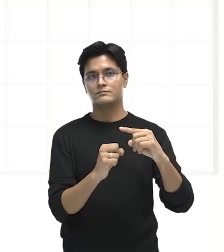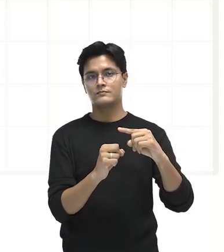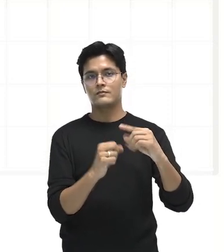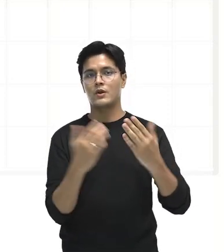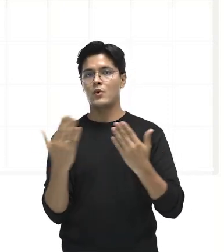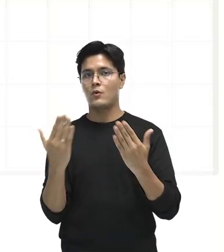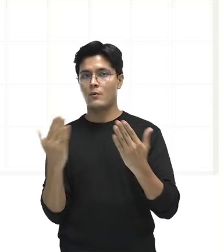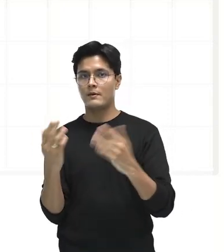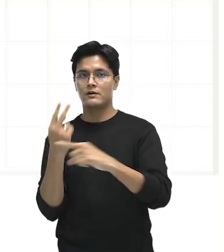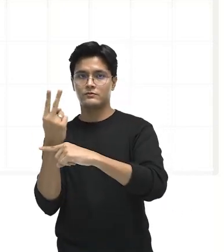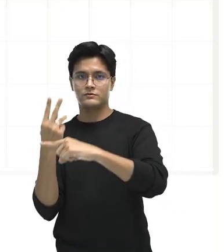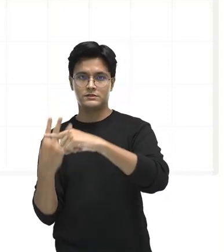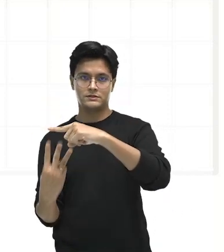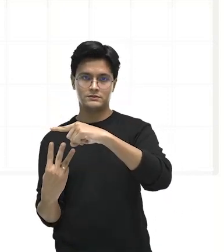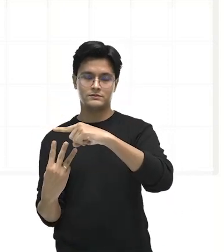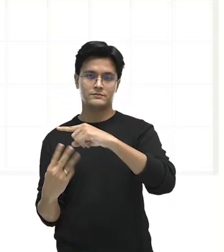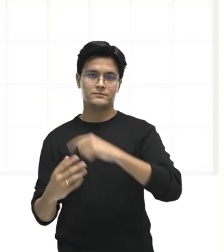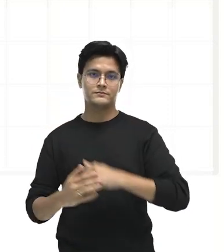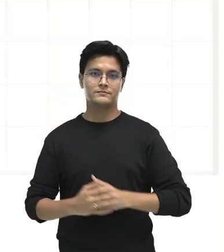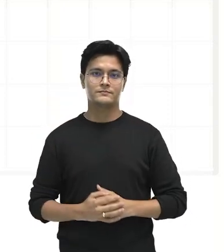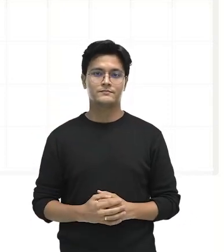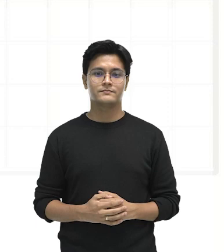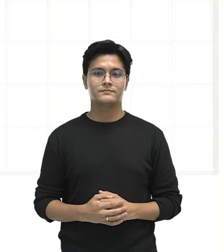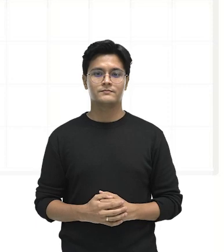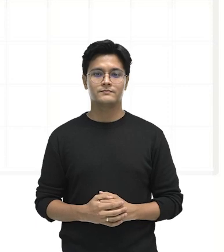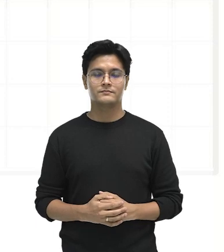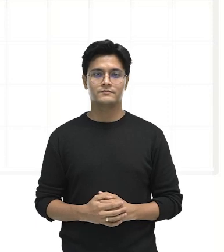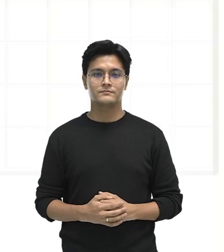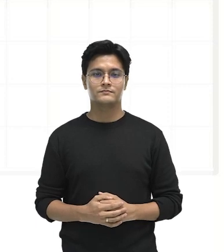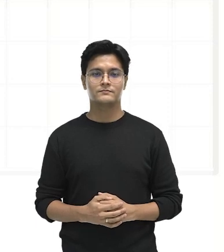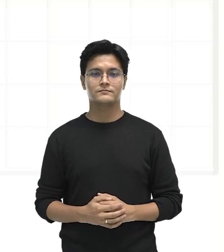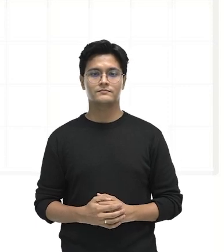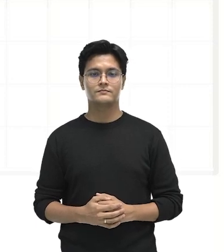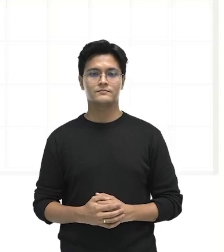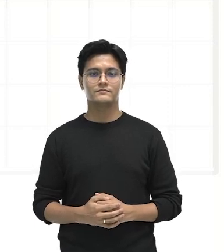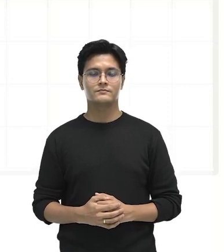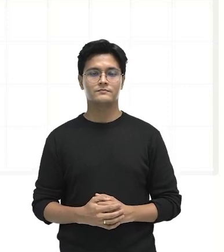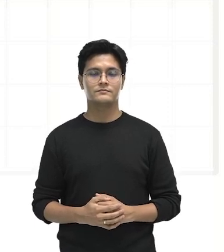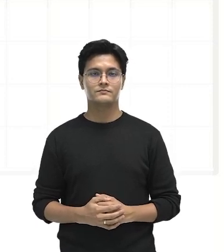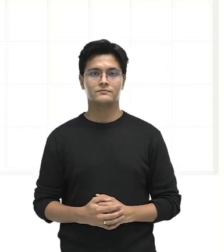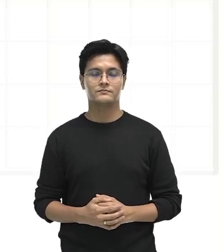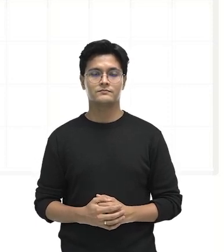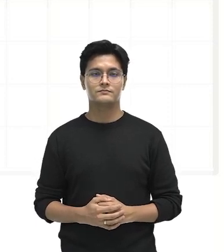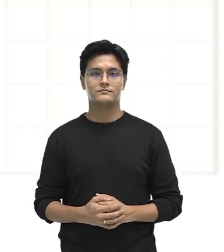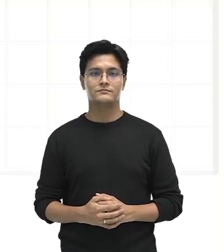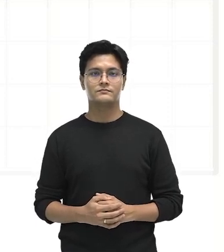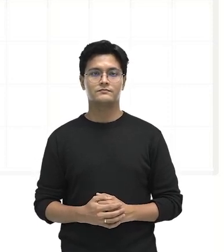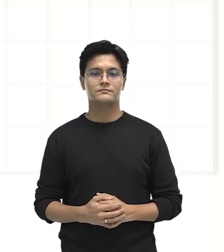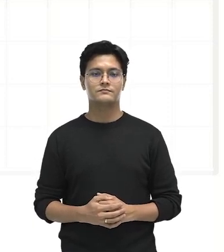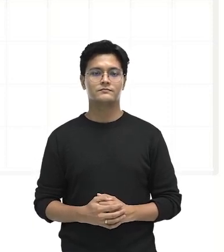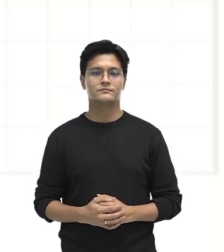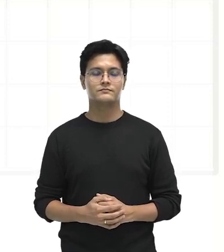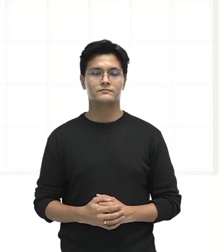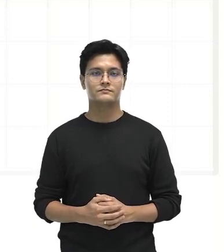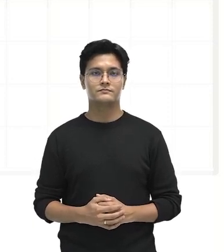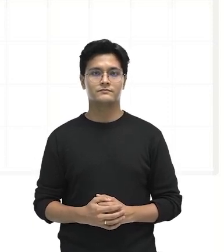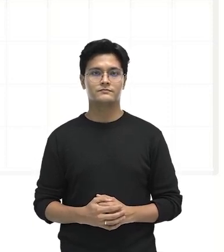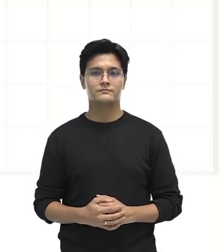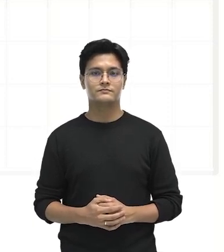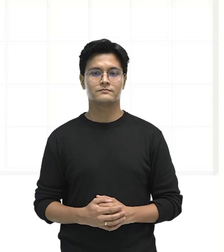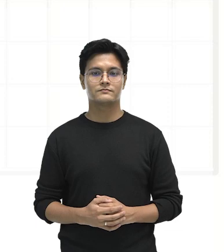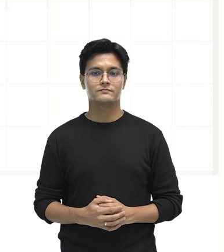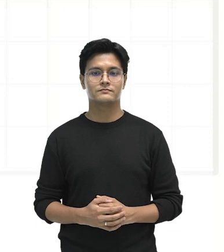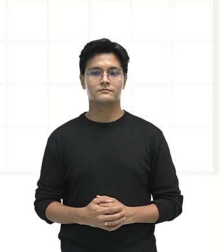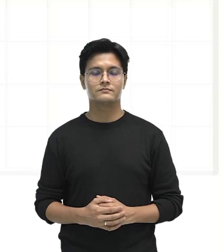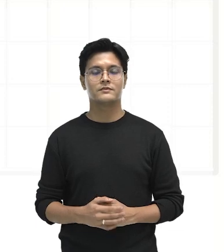com 2/3, tá? 2/3. Vamos lá. Então, 3